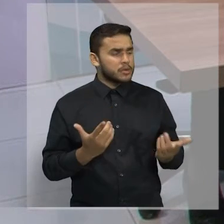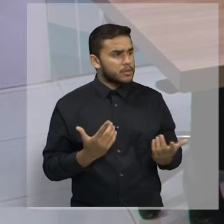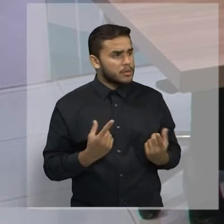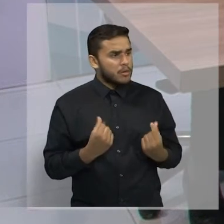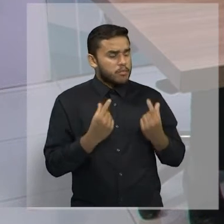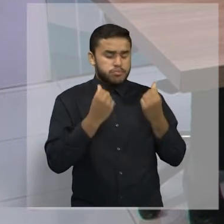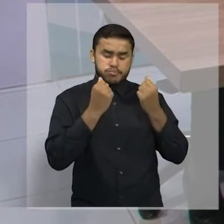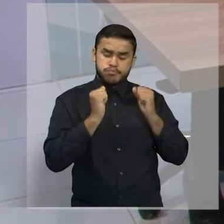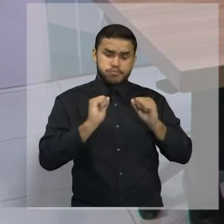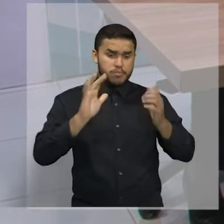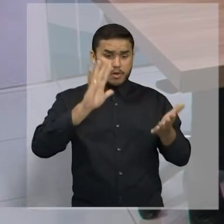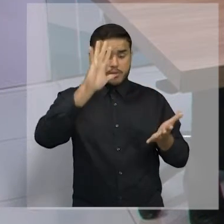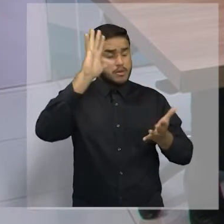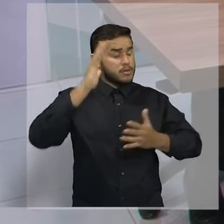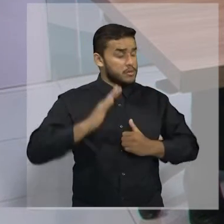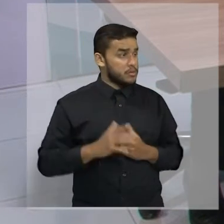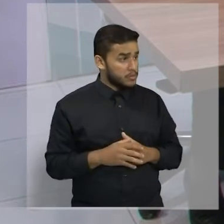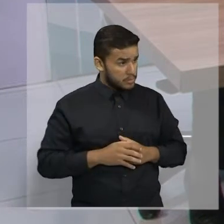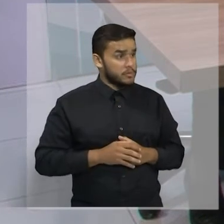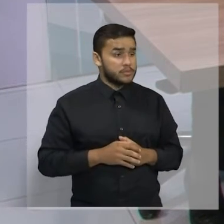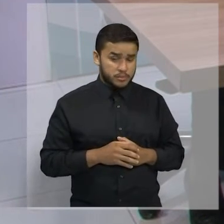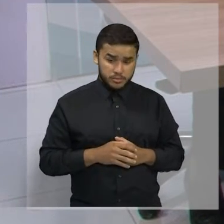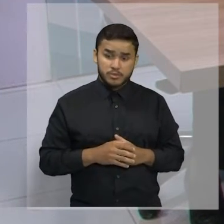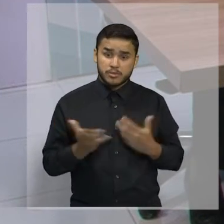tem isso aí como, na verdade, uma